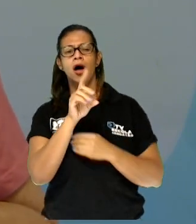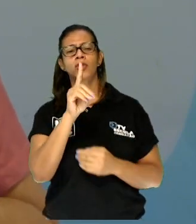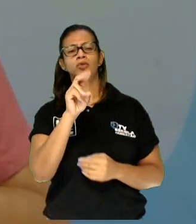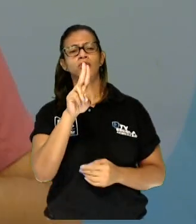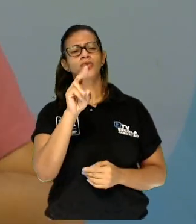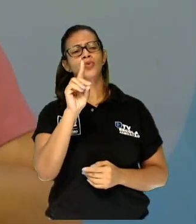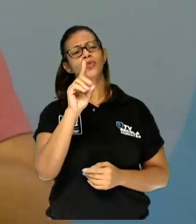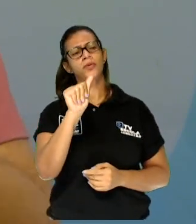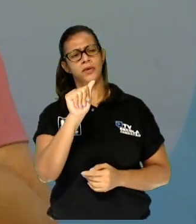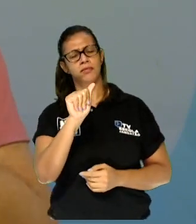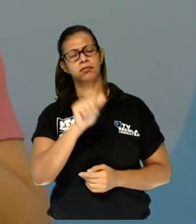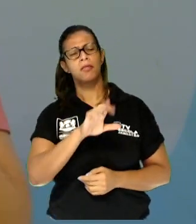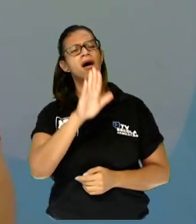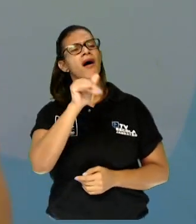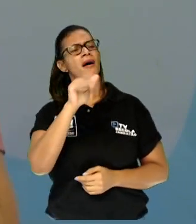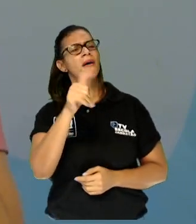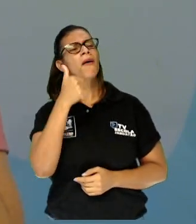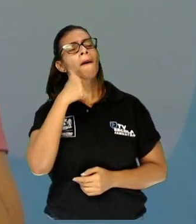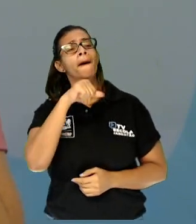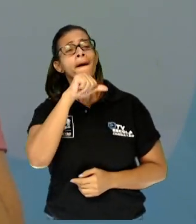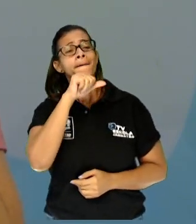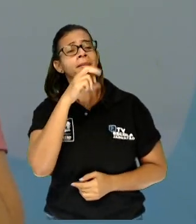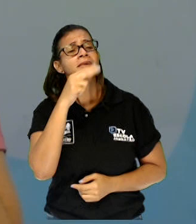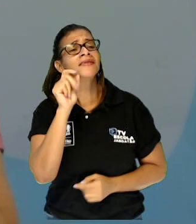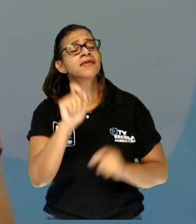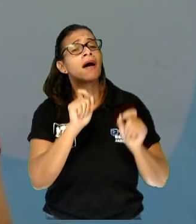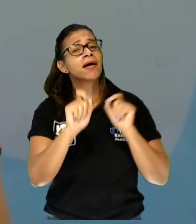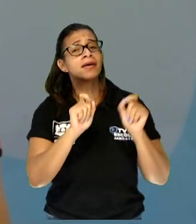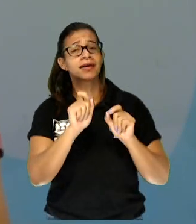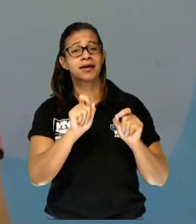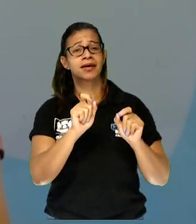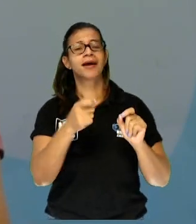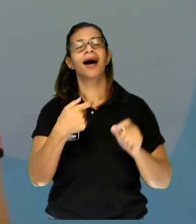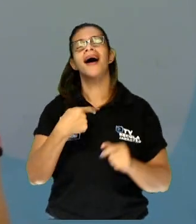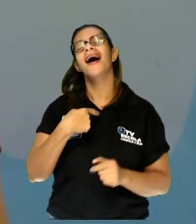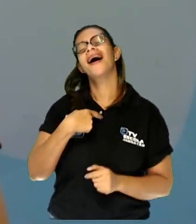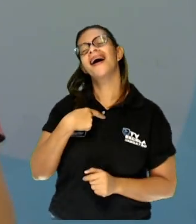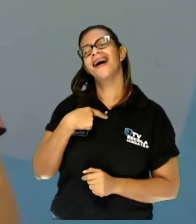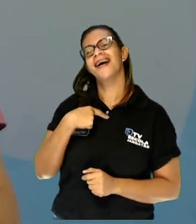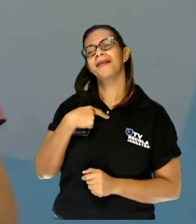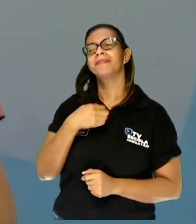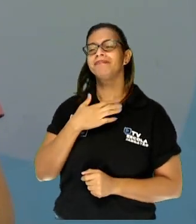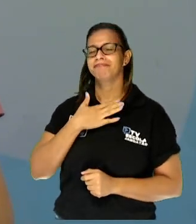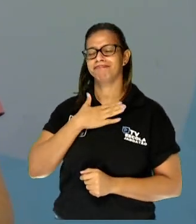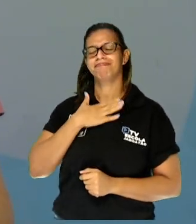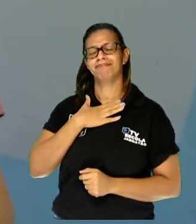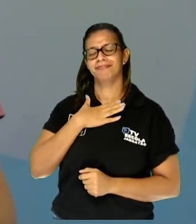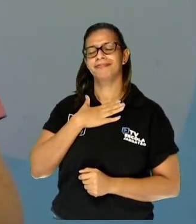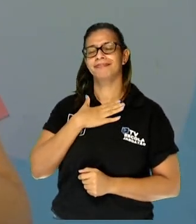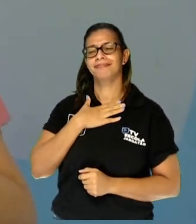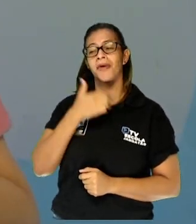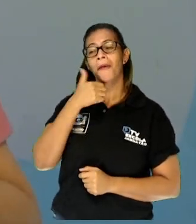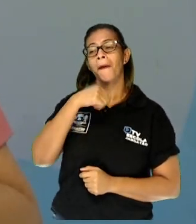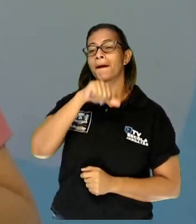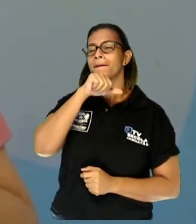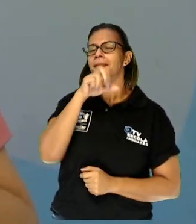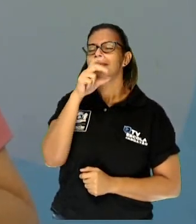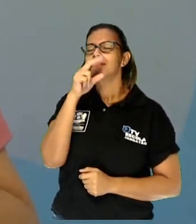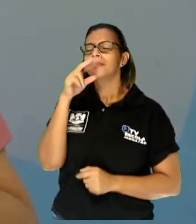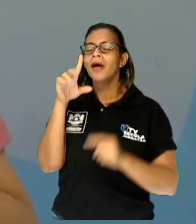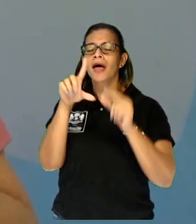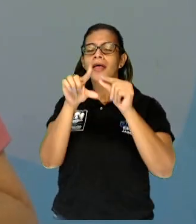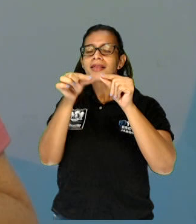quê? E Duda olhou e disse: Ah, para mim, mãe tem cheiro de